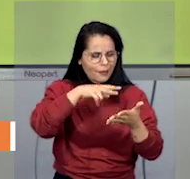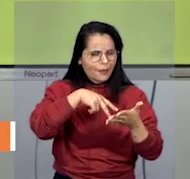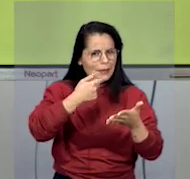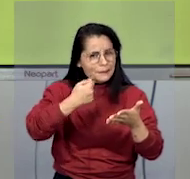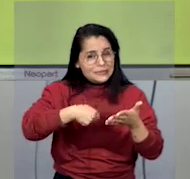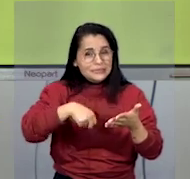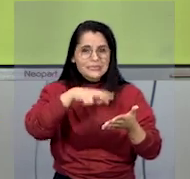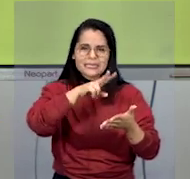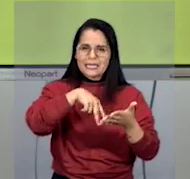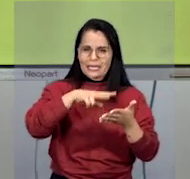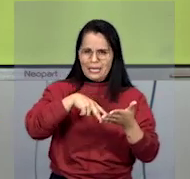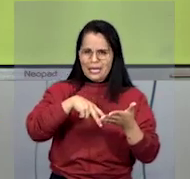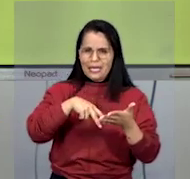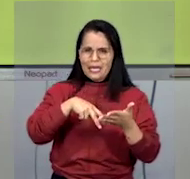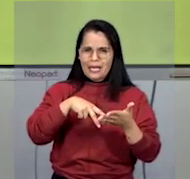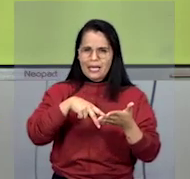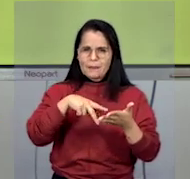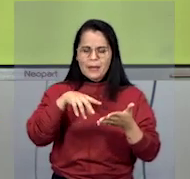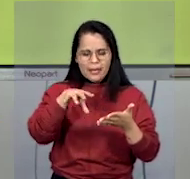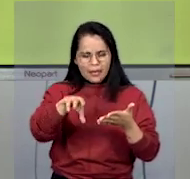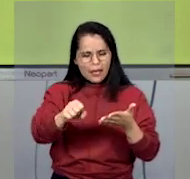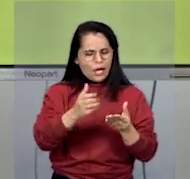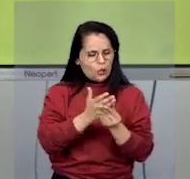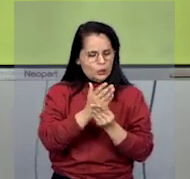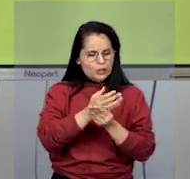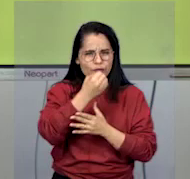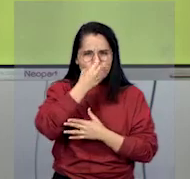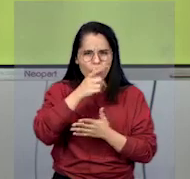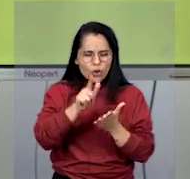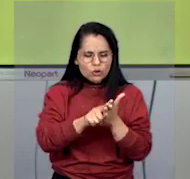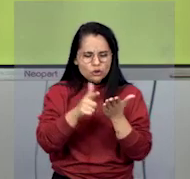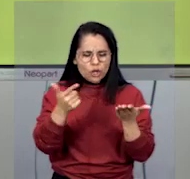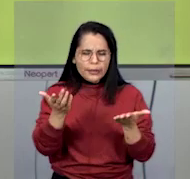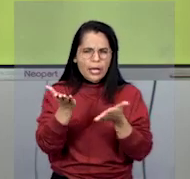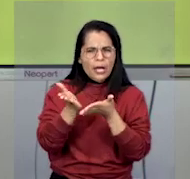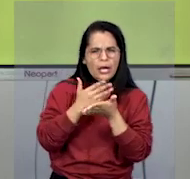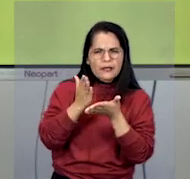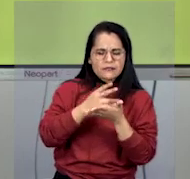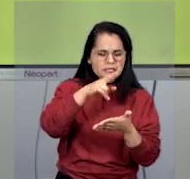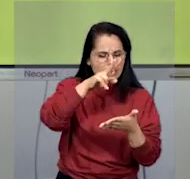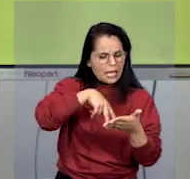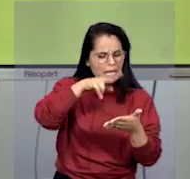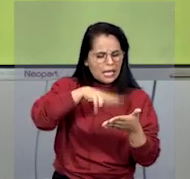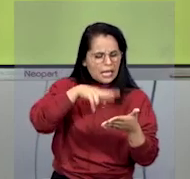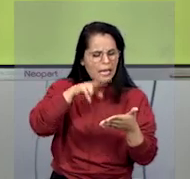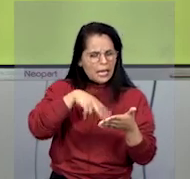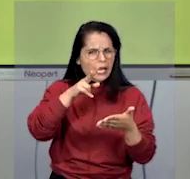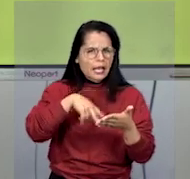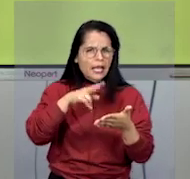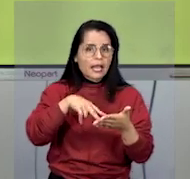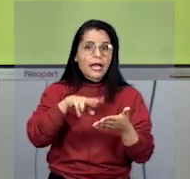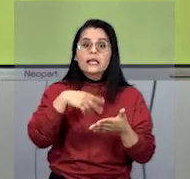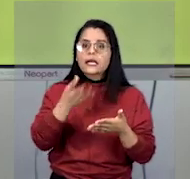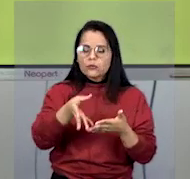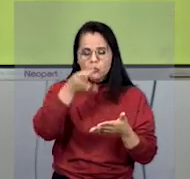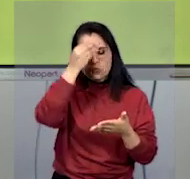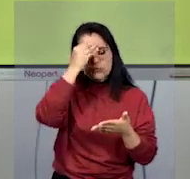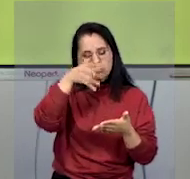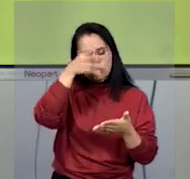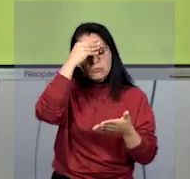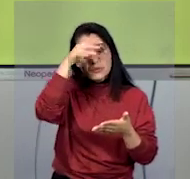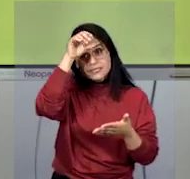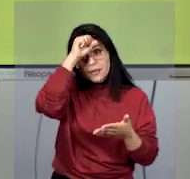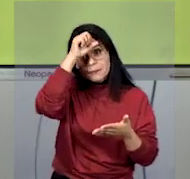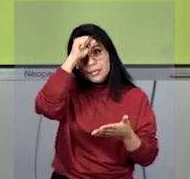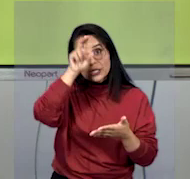Gaste mais tempo com um bom livro, com um bom jornal, com uma boa revista, e automaticamente você vai começar a aprender